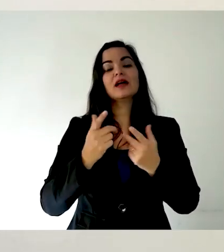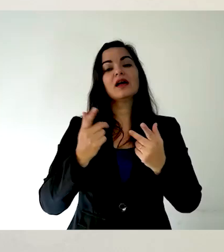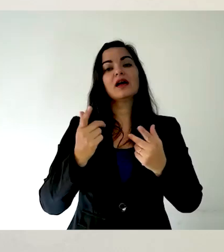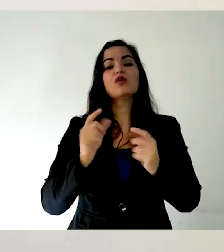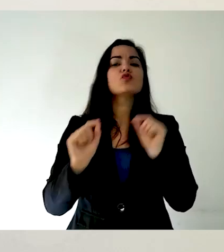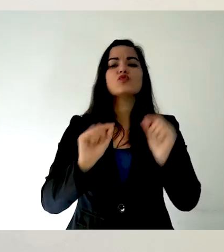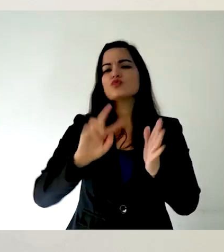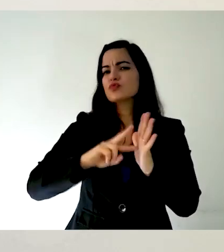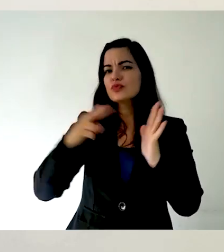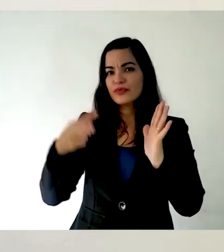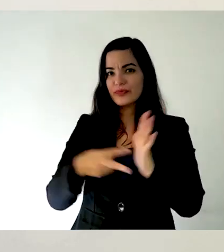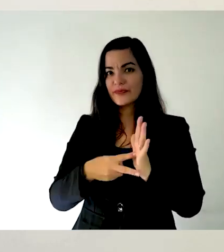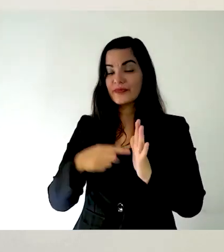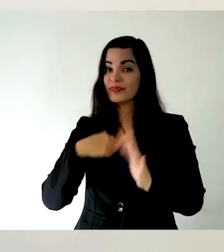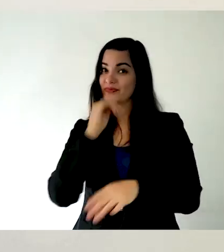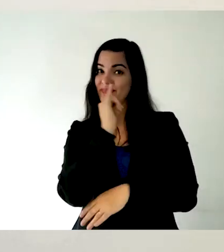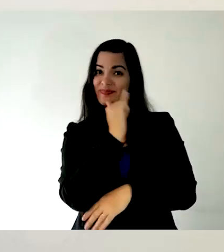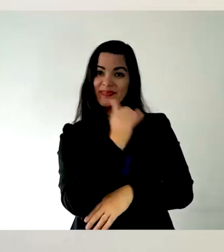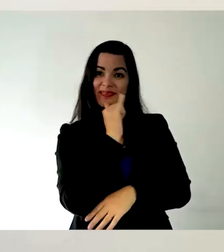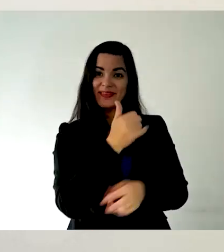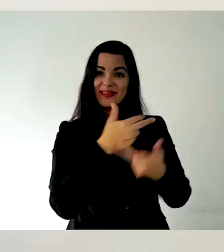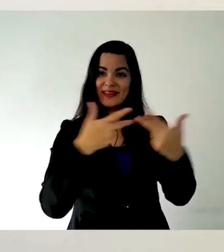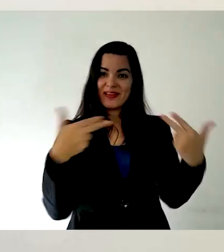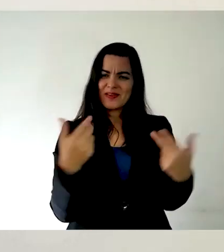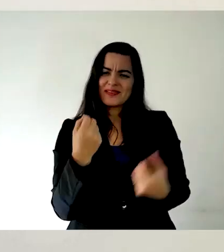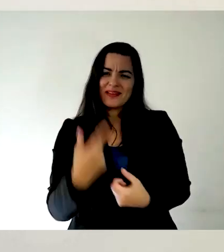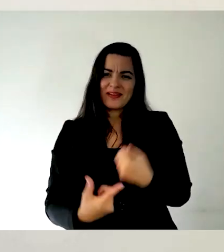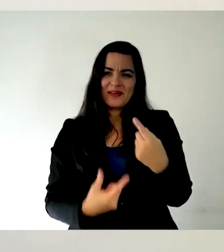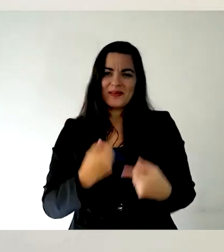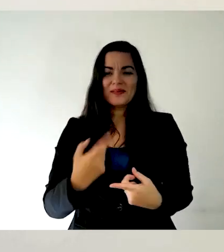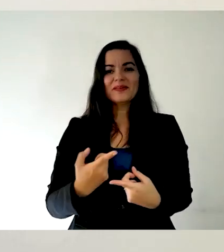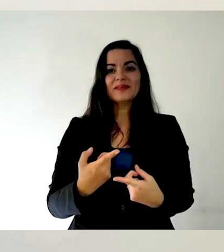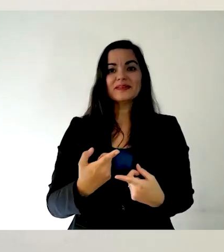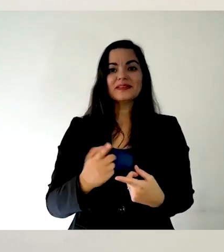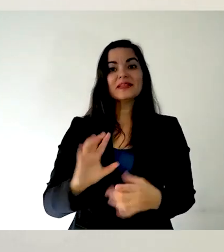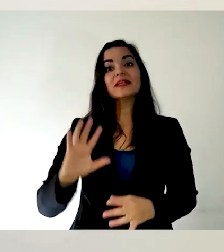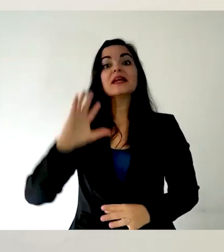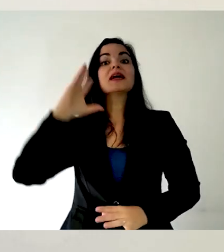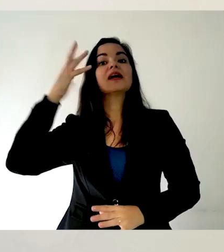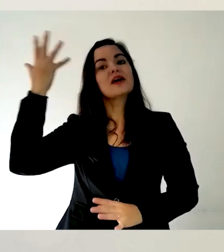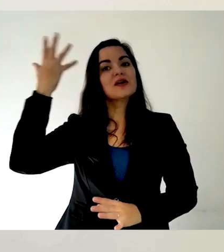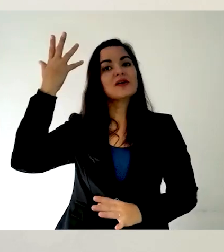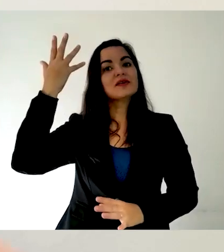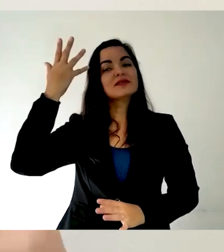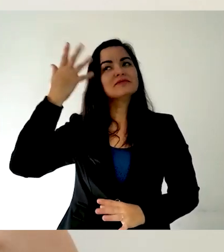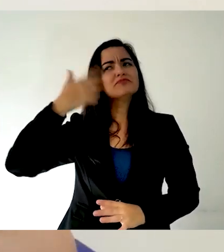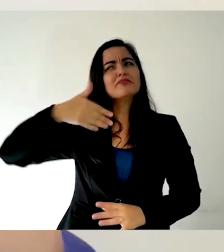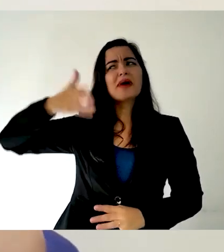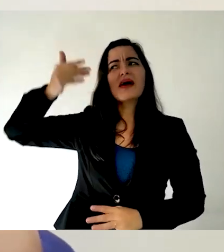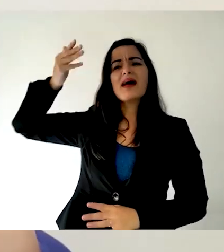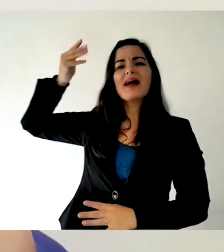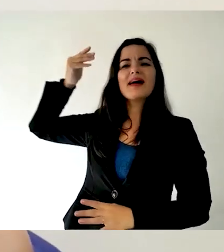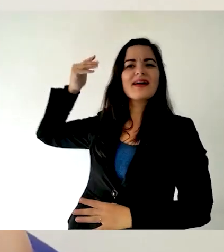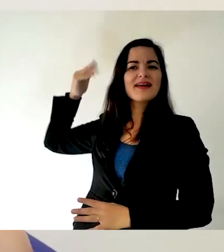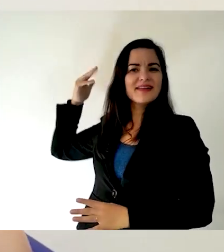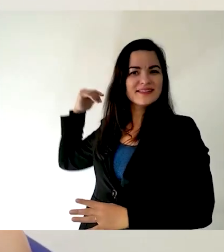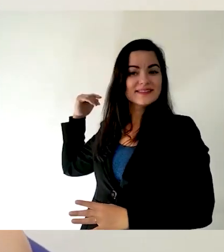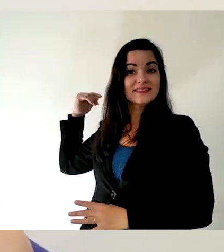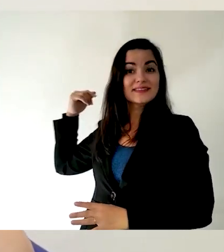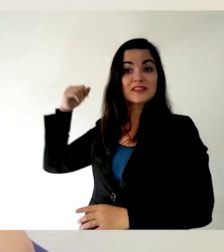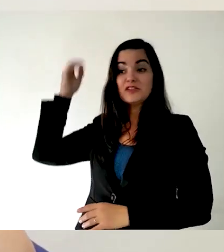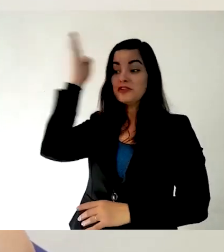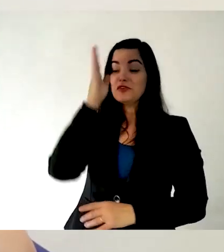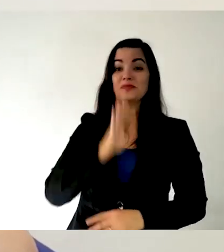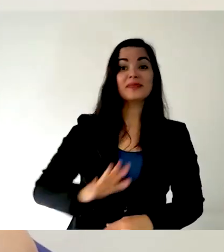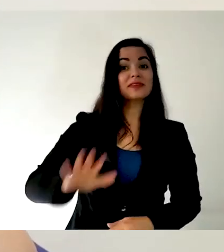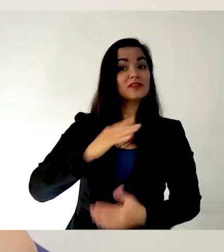é isso? Eu estou te contando algumas coisas que aconteceram lá atrás no descobrimento